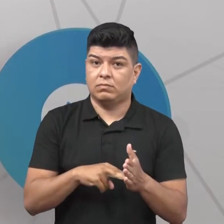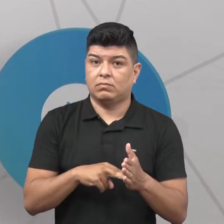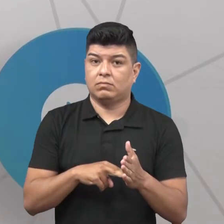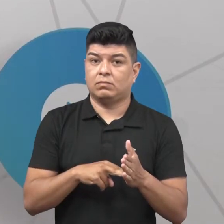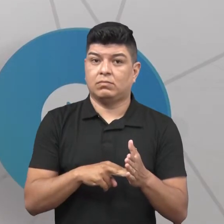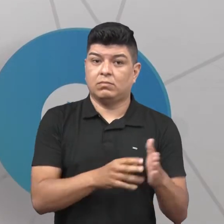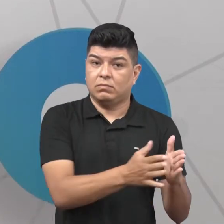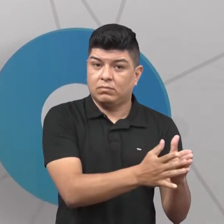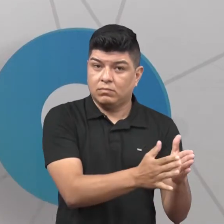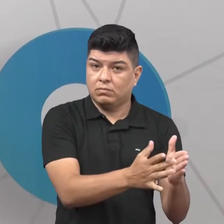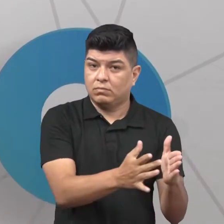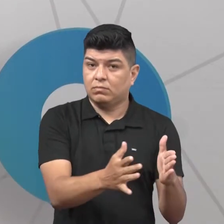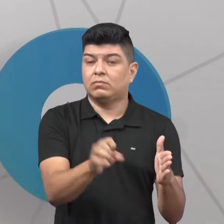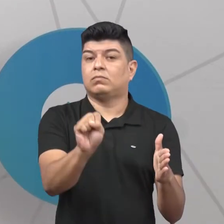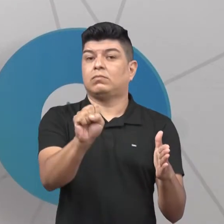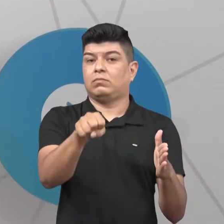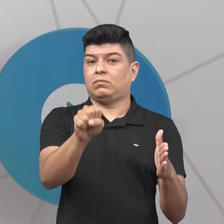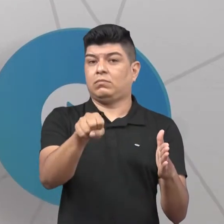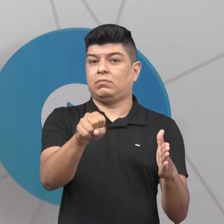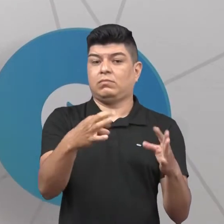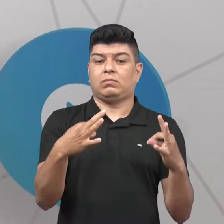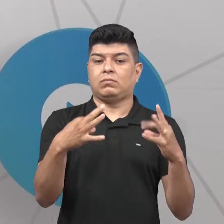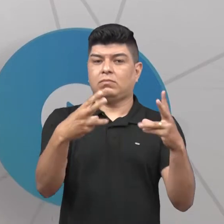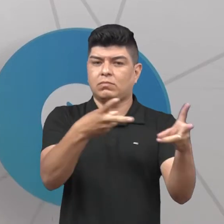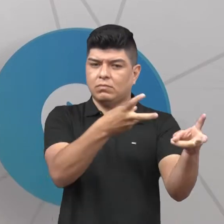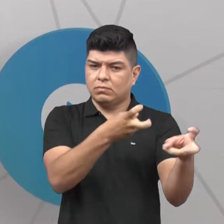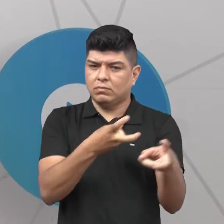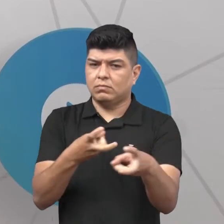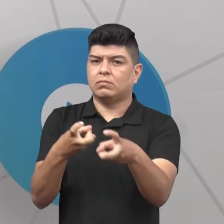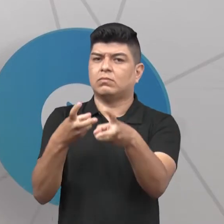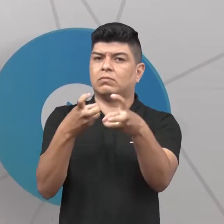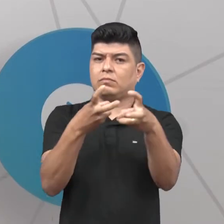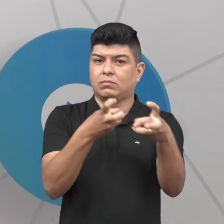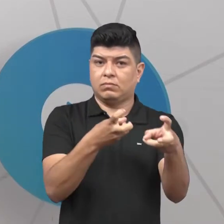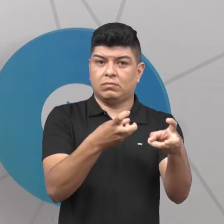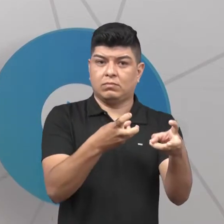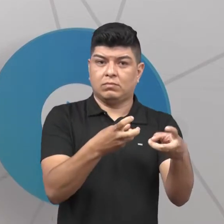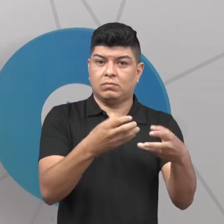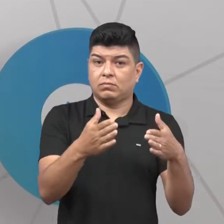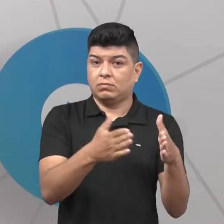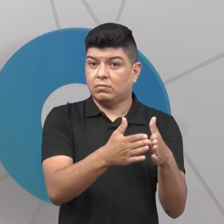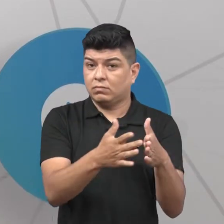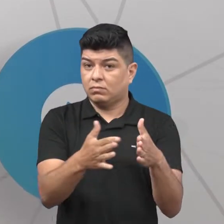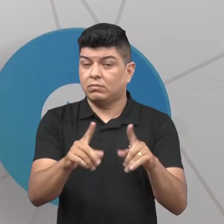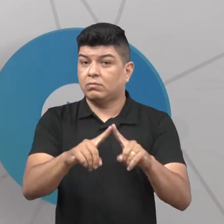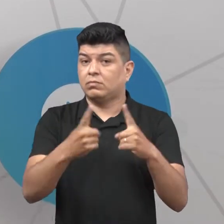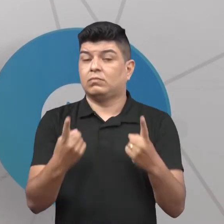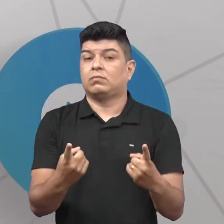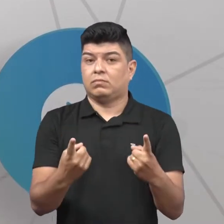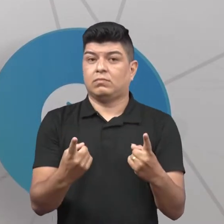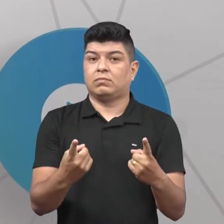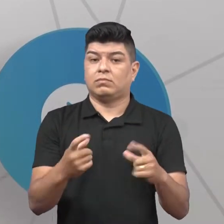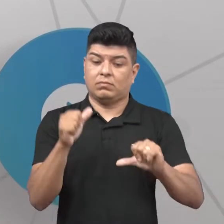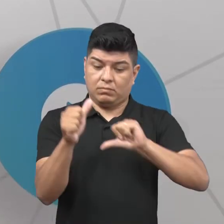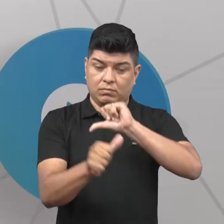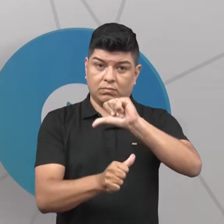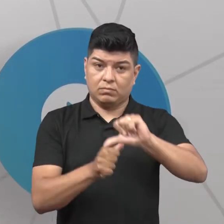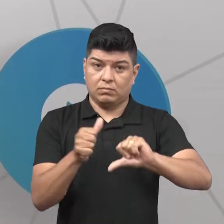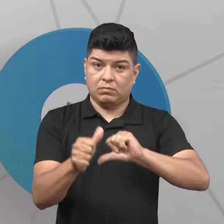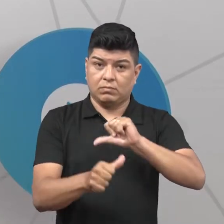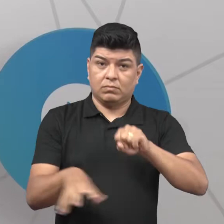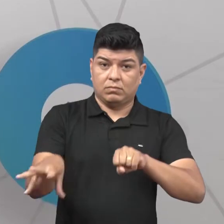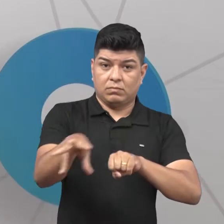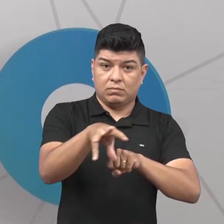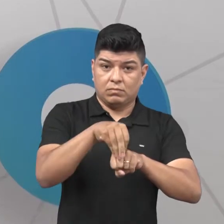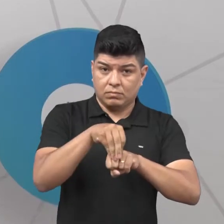com os sentidos, sim, né? Toda a nossa percepção começa nos sentidos, mas para se transformar num